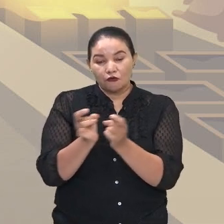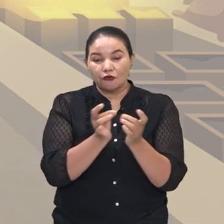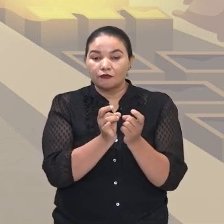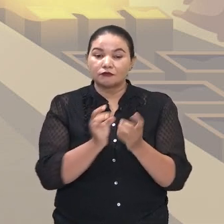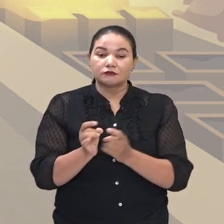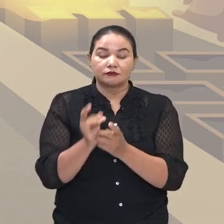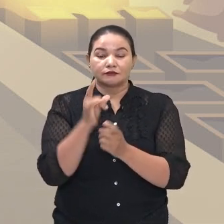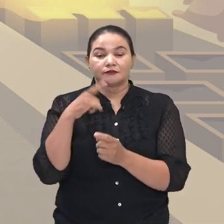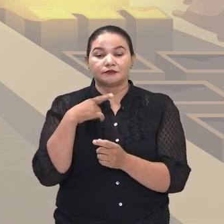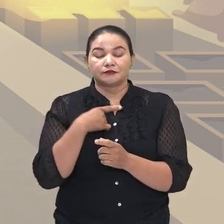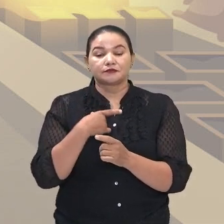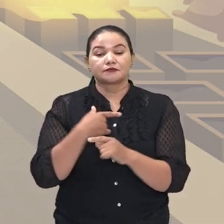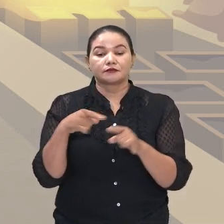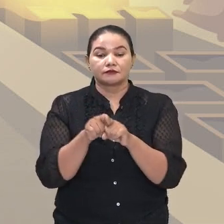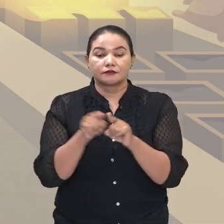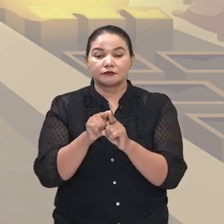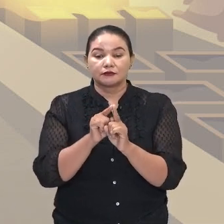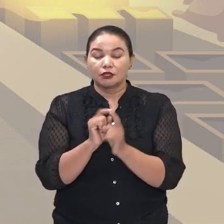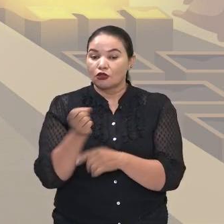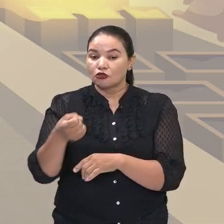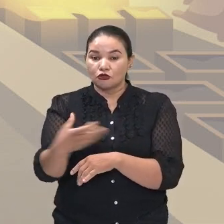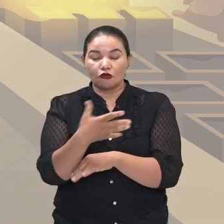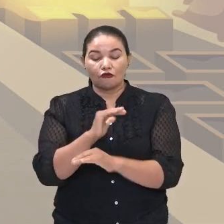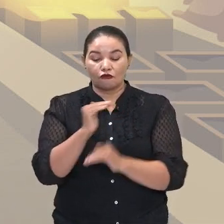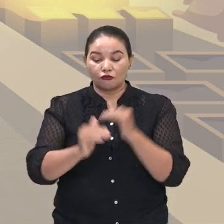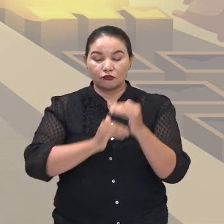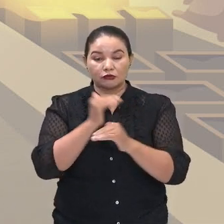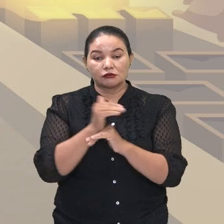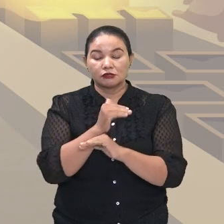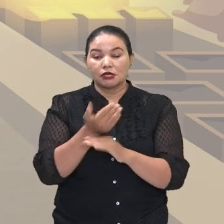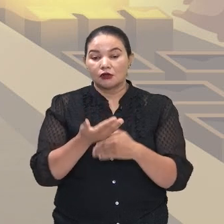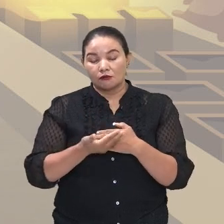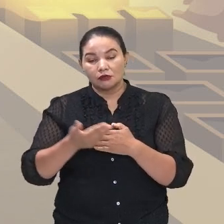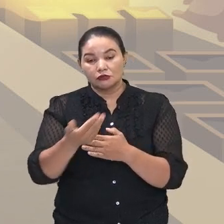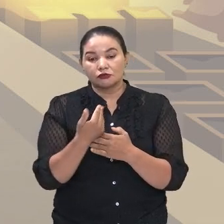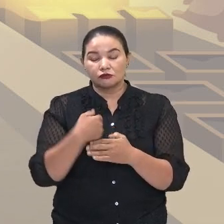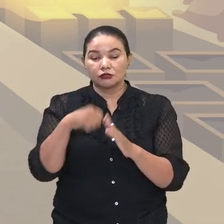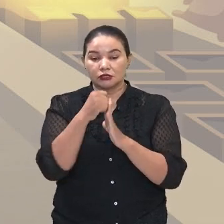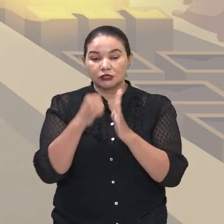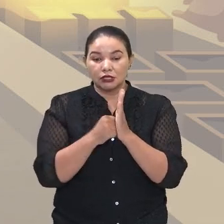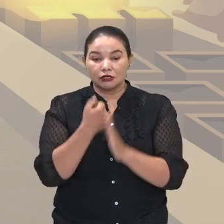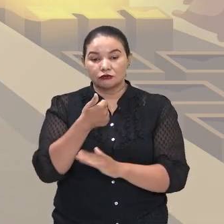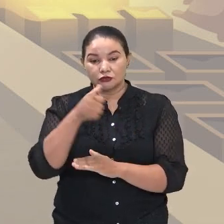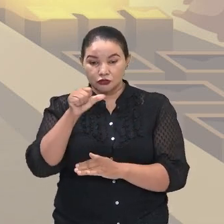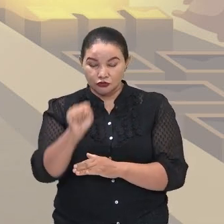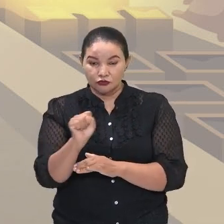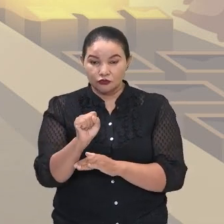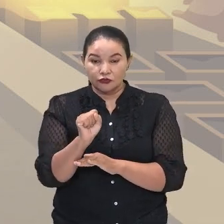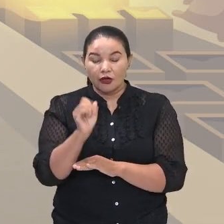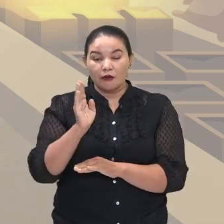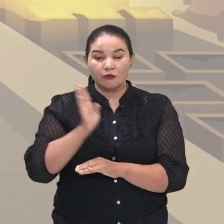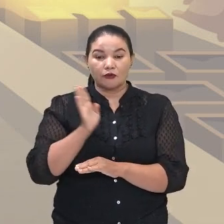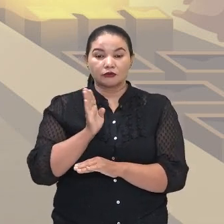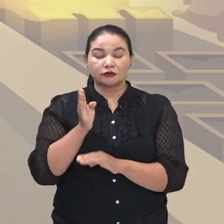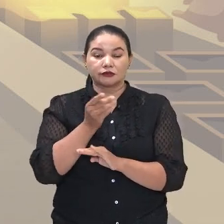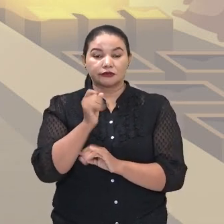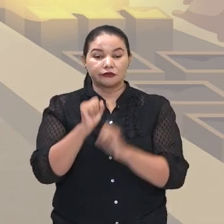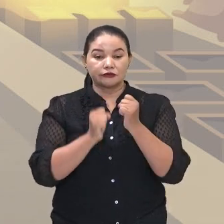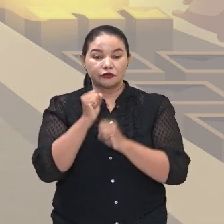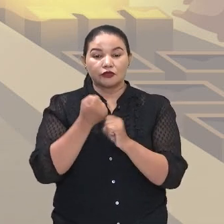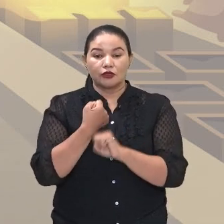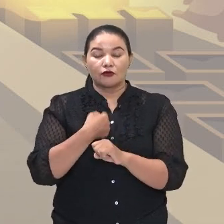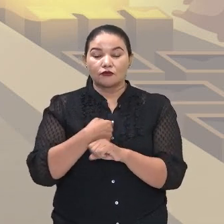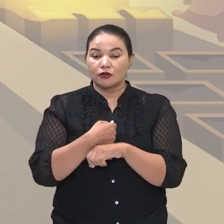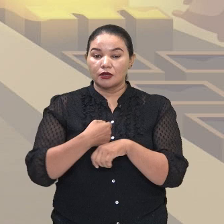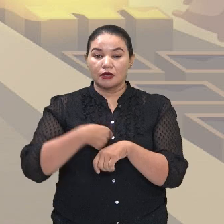nesse novo processo aqui a partir do século XVIII, a burguesia industrial é aquela que é a dona